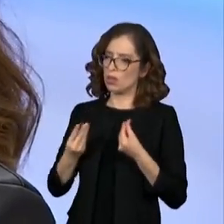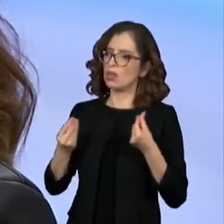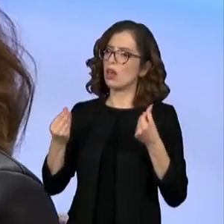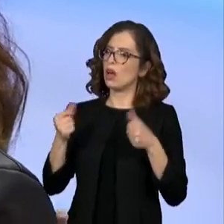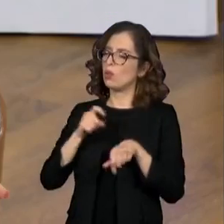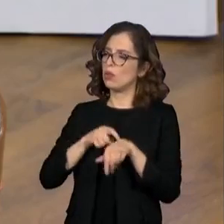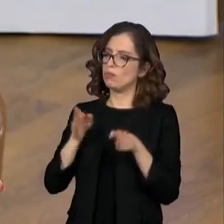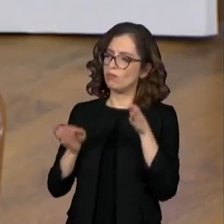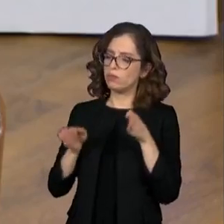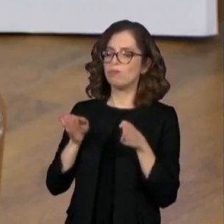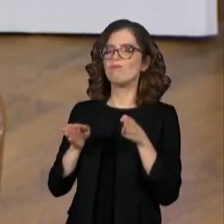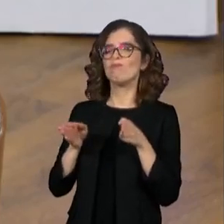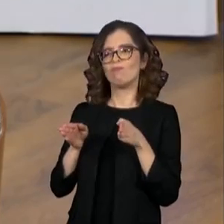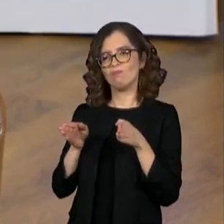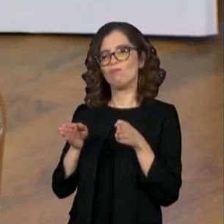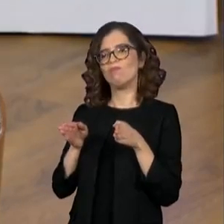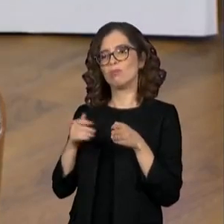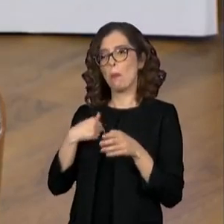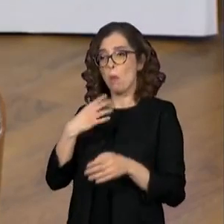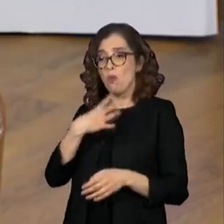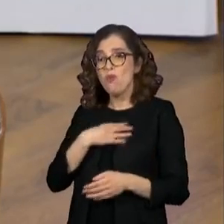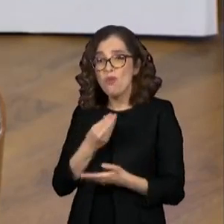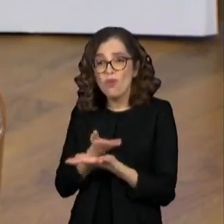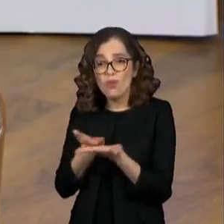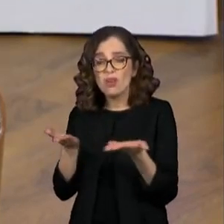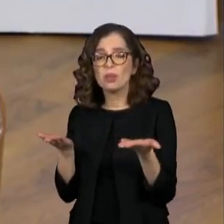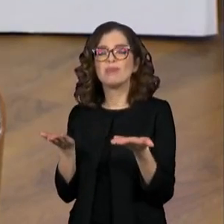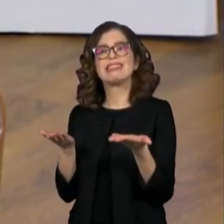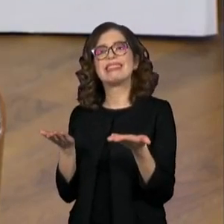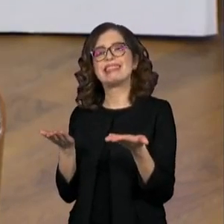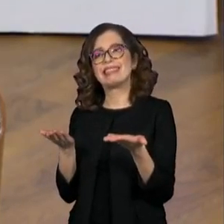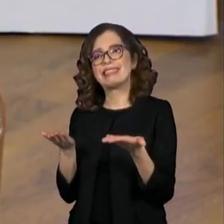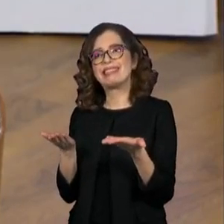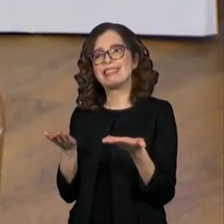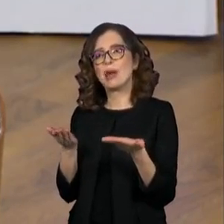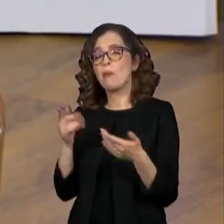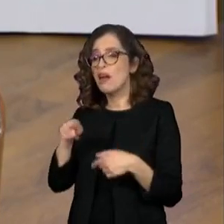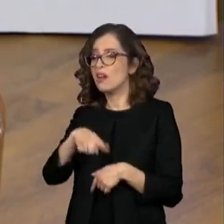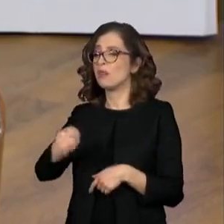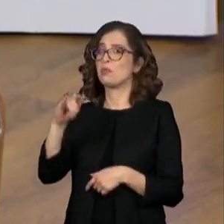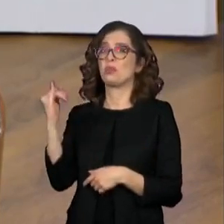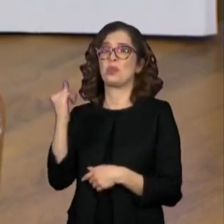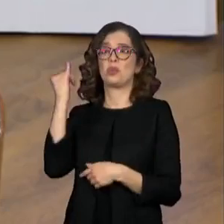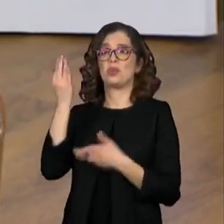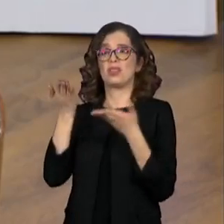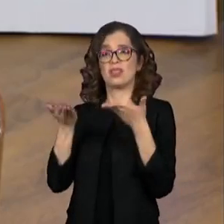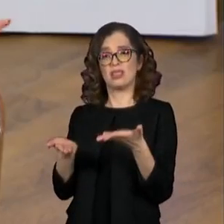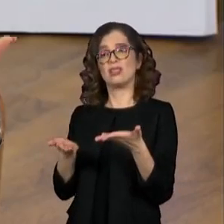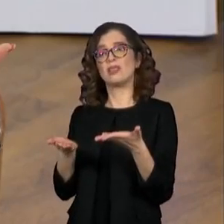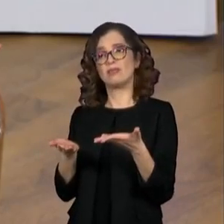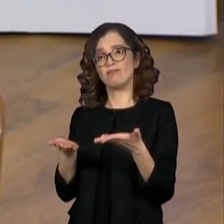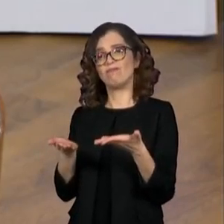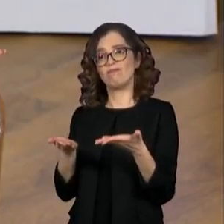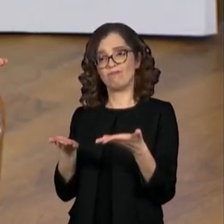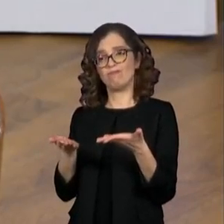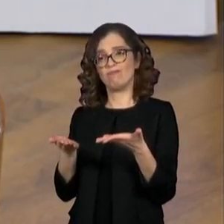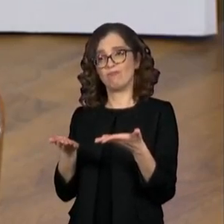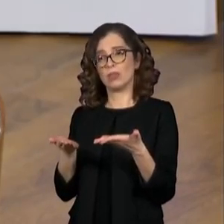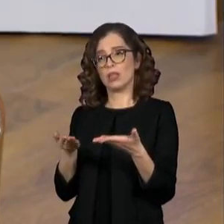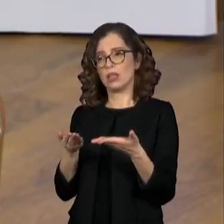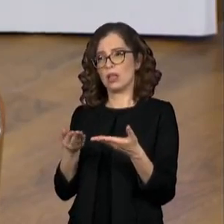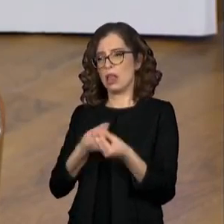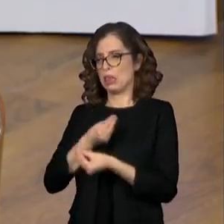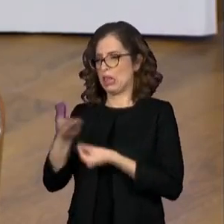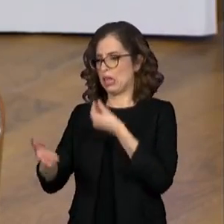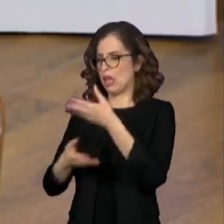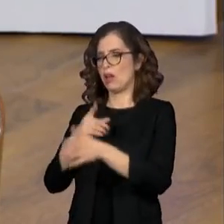né? A gente, quando tem filho, ouve muito que mais importante do que quanto você dá para a criança é o que que você dá, com que